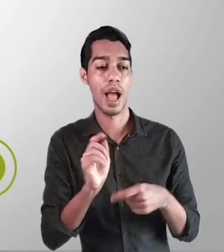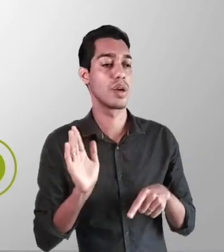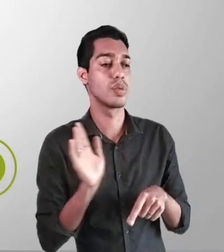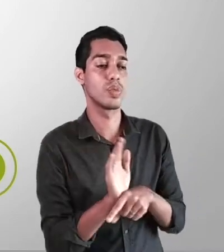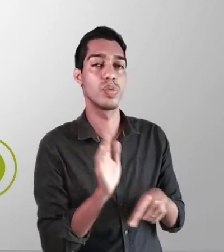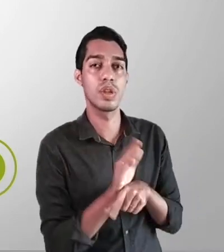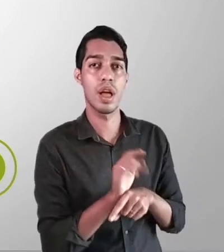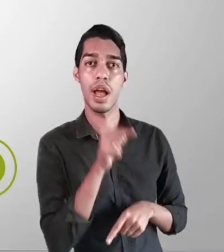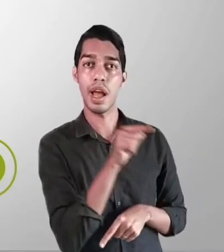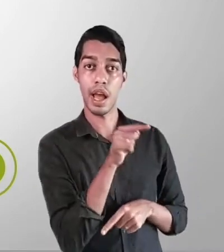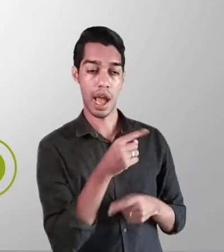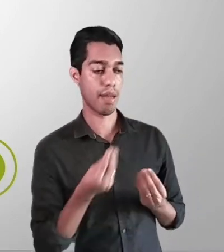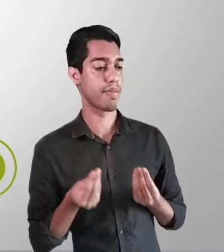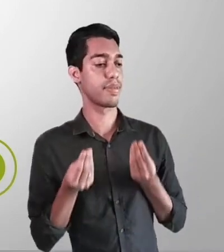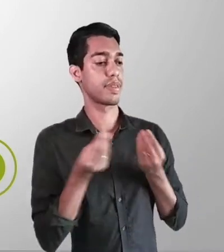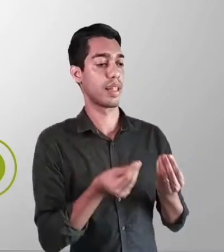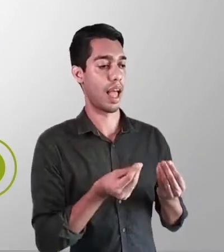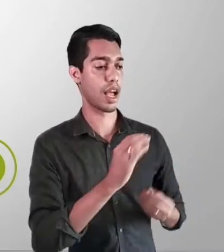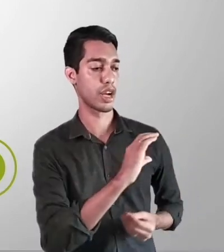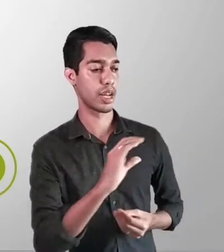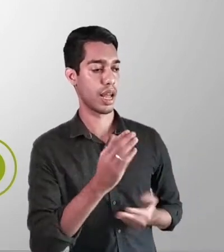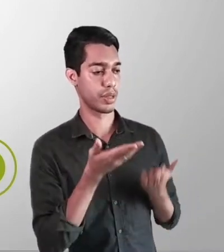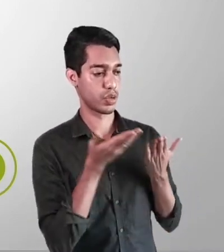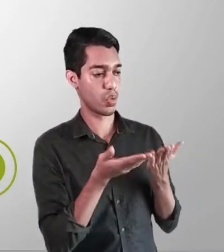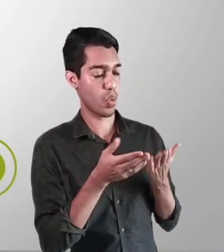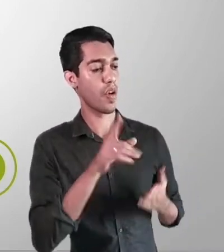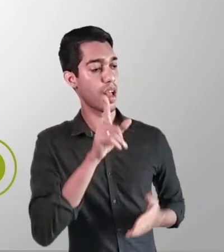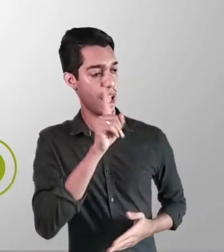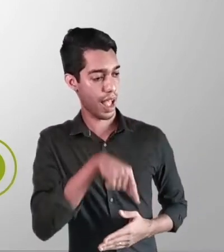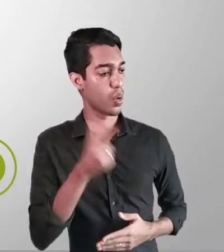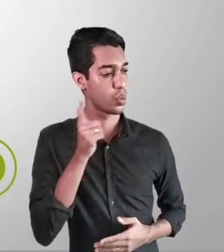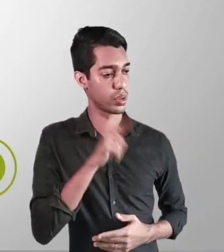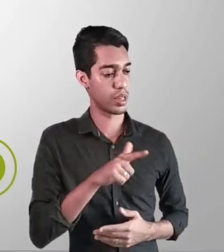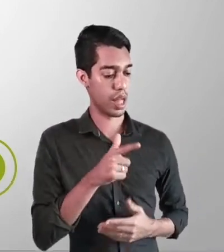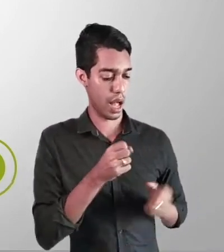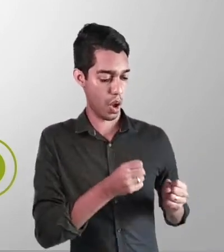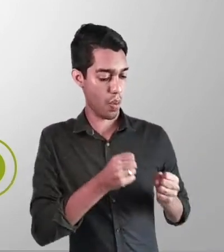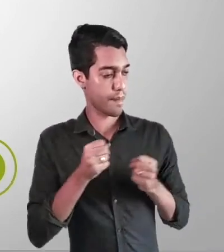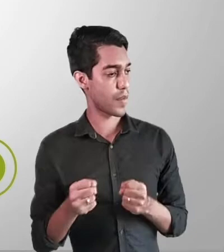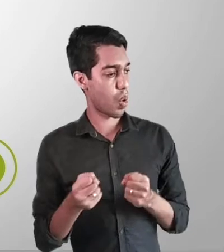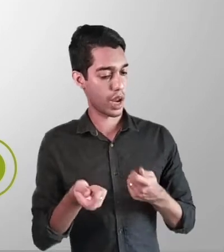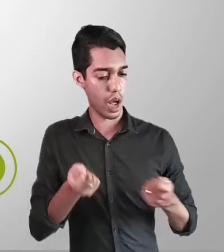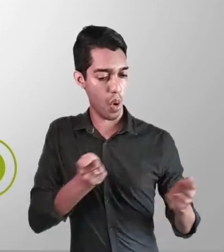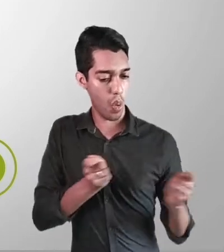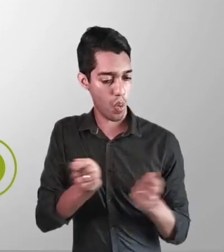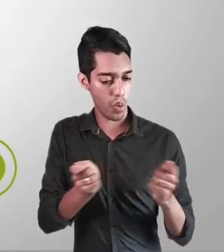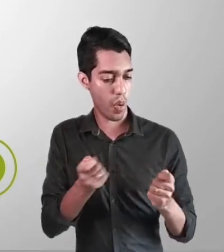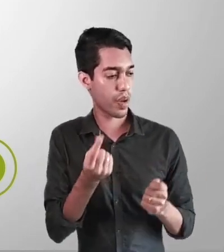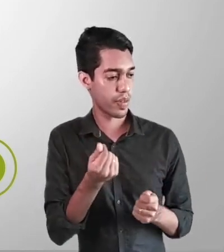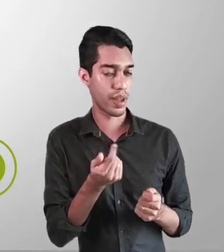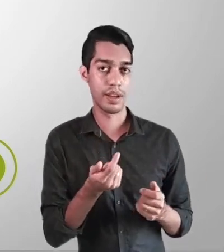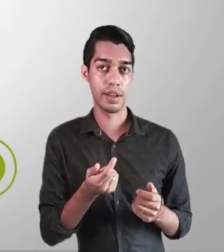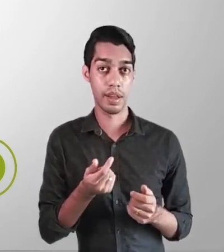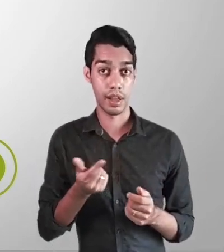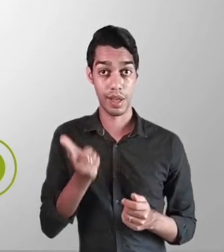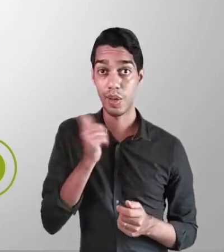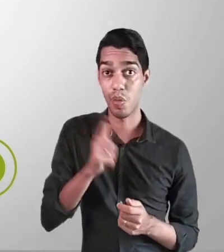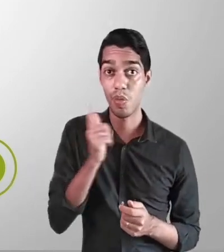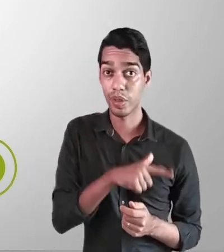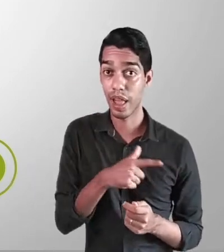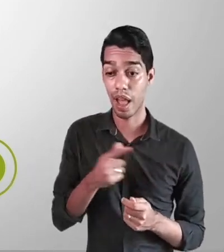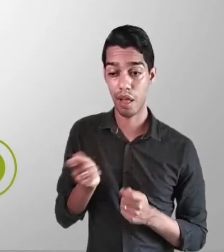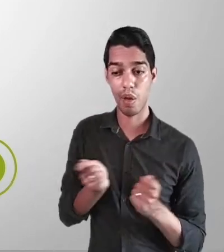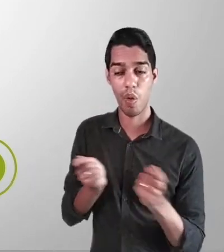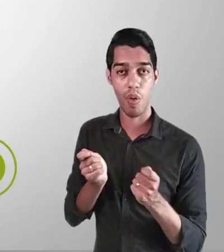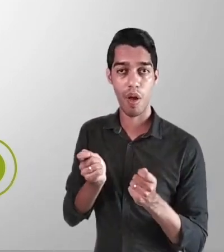possa assumir o controle das suas finanças para melhorar a sua qualidade de vida. E esse índice, ele ajuda